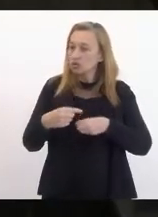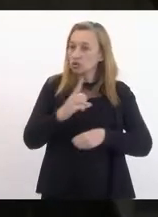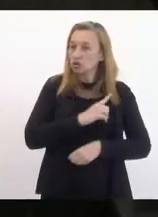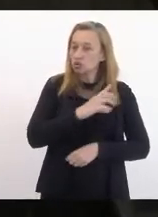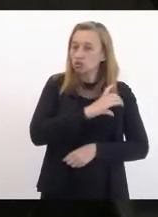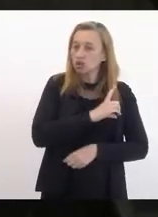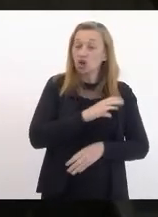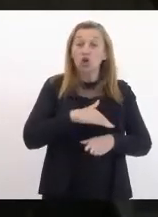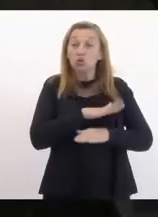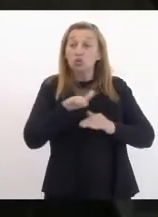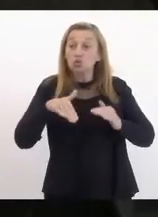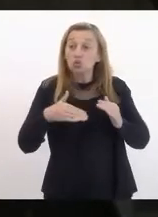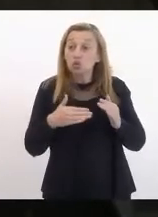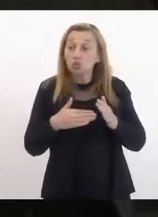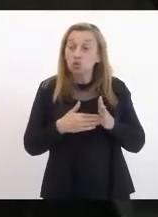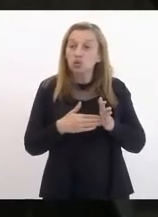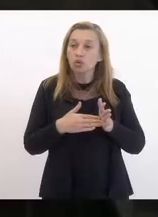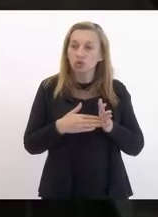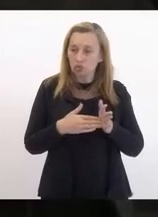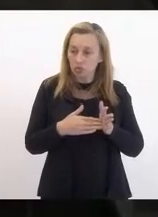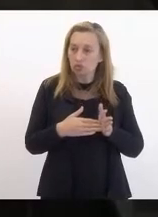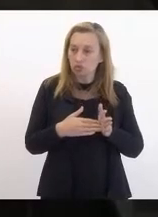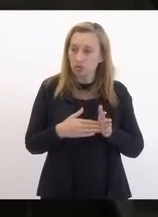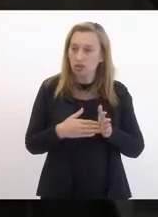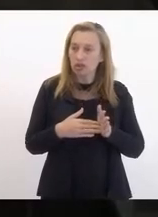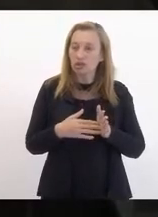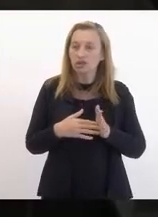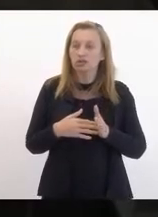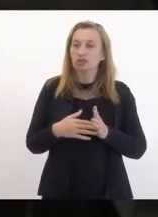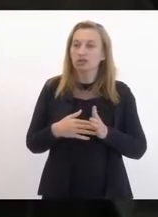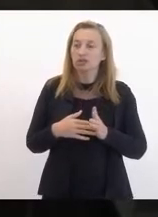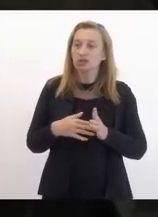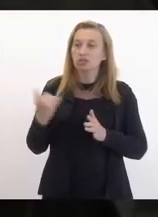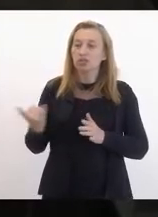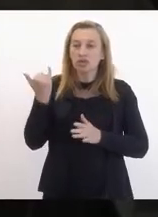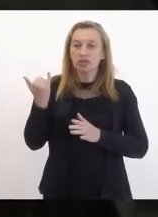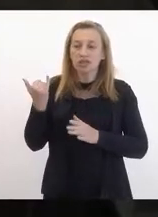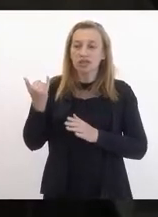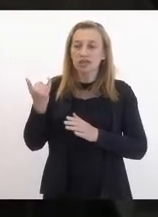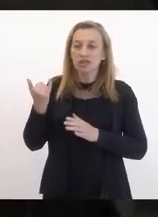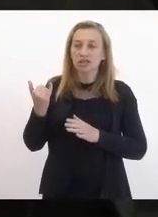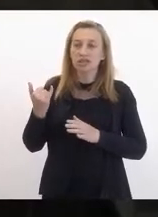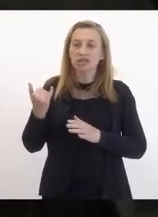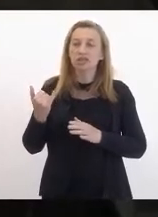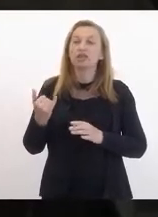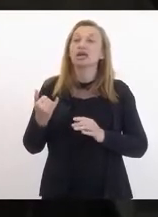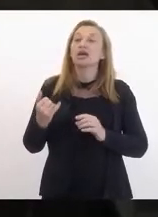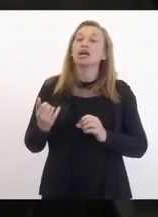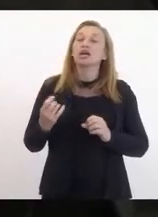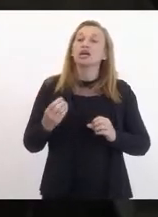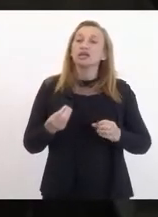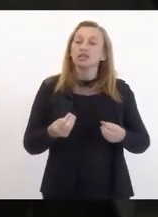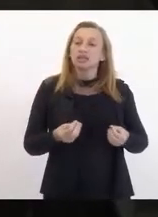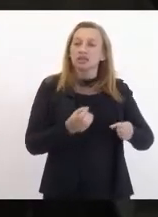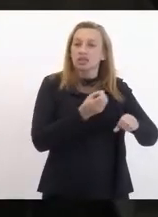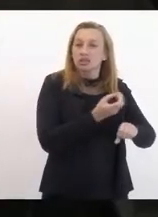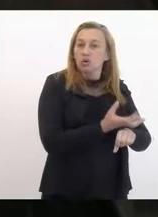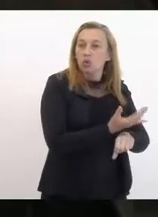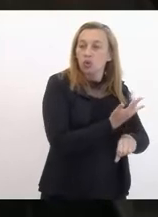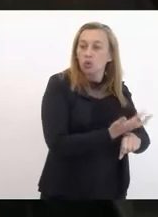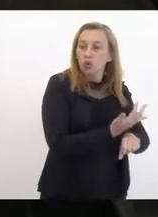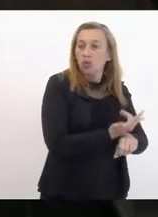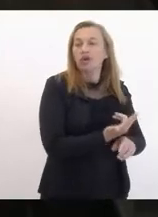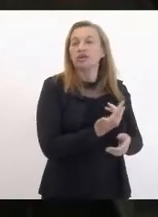com todo o simbolismo que pode representar a presença da UERJ, através da FEBEF, bem no centro de